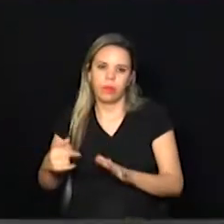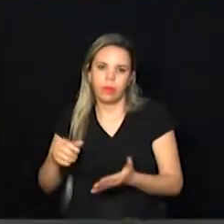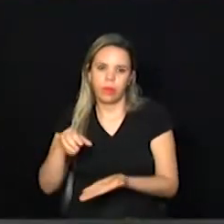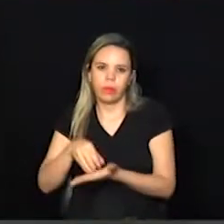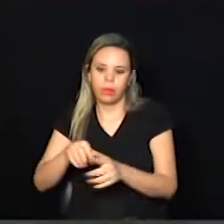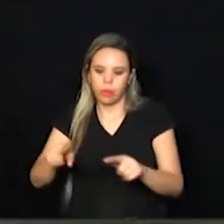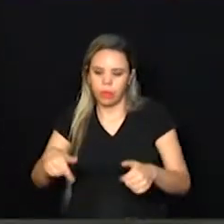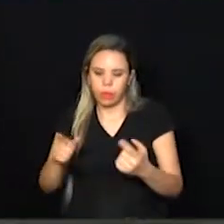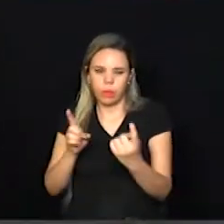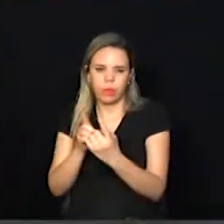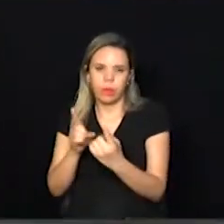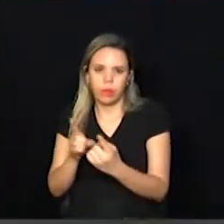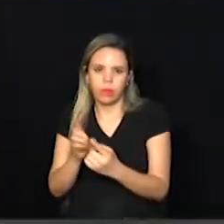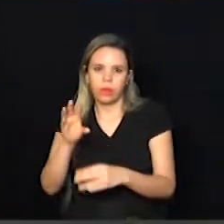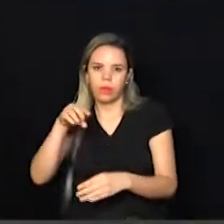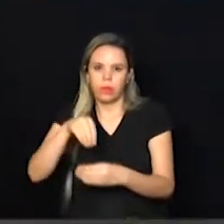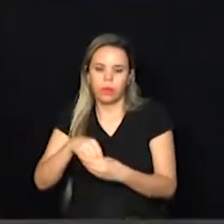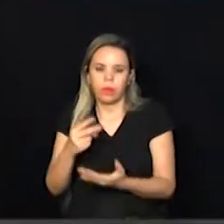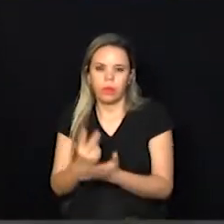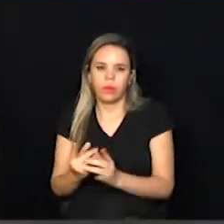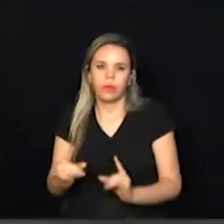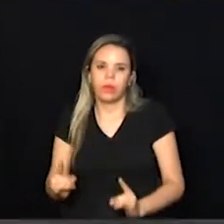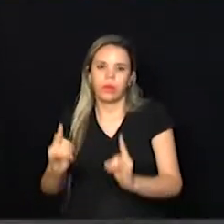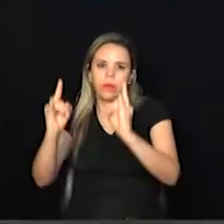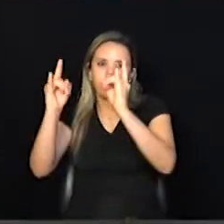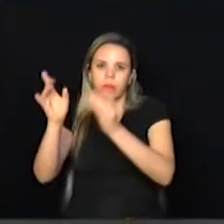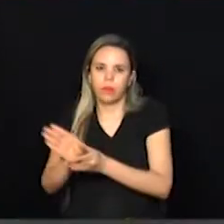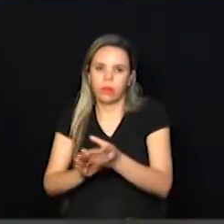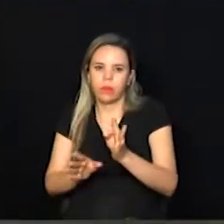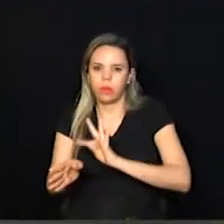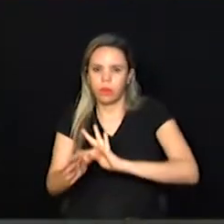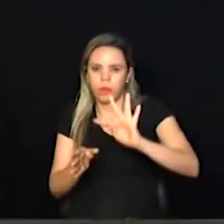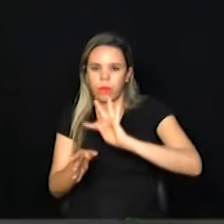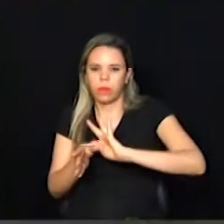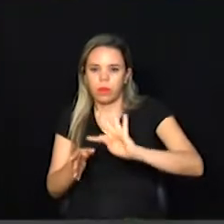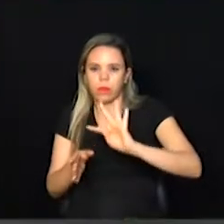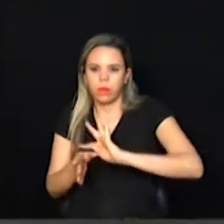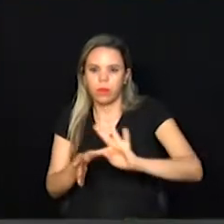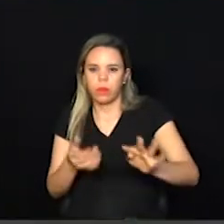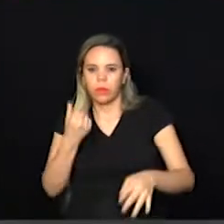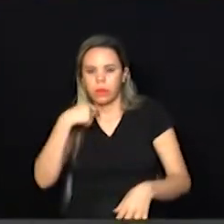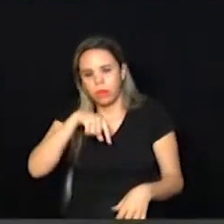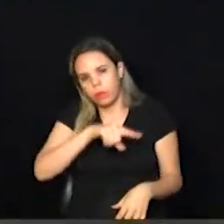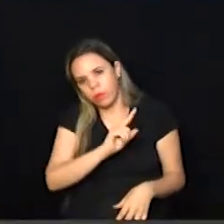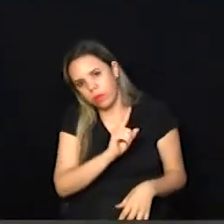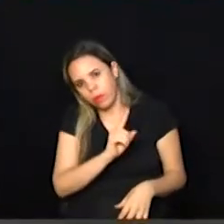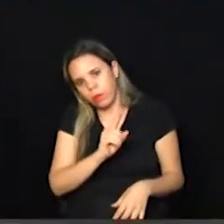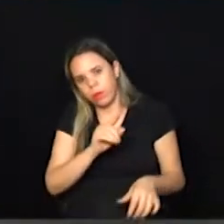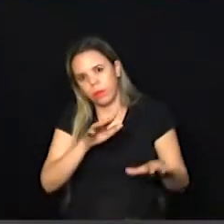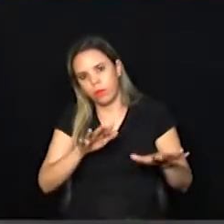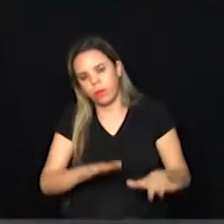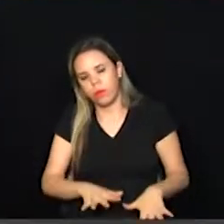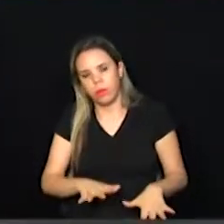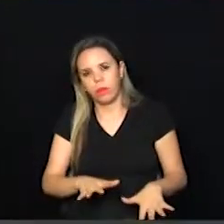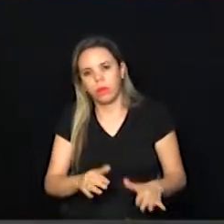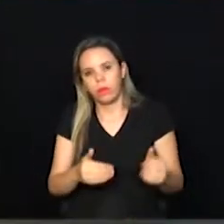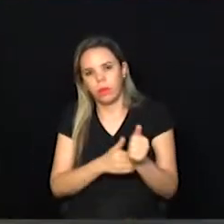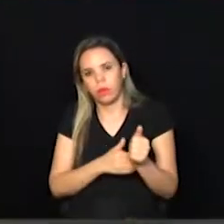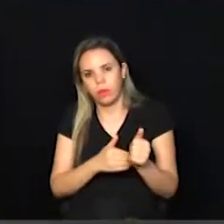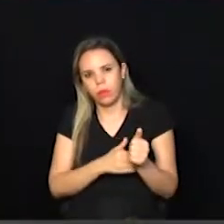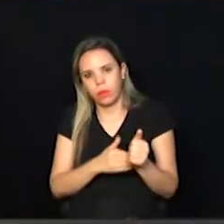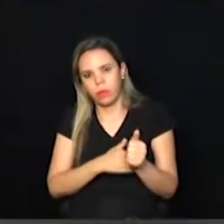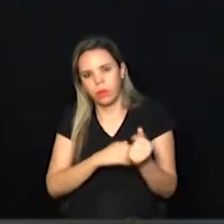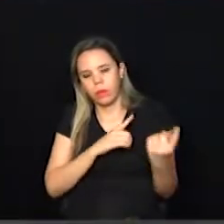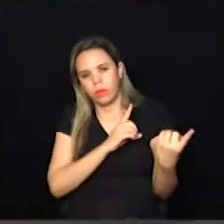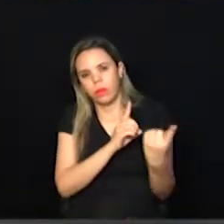de atendimento, ele fica, inclusive, no mesmo prédio do Conselho Tutelar. Então, a mãe vai, ela fica de forma sigilosa, tem os